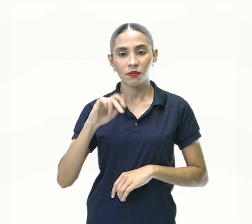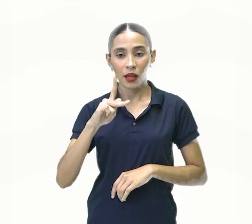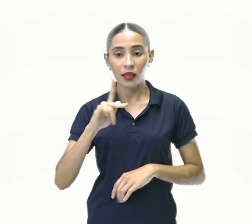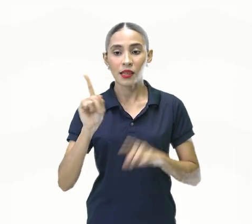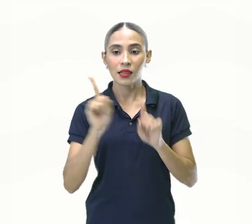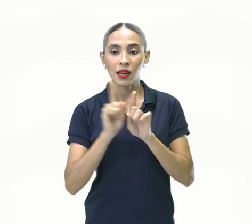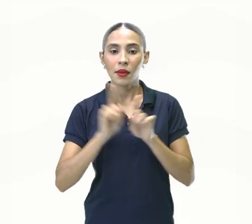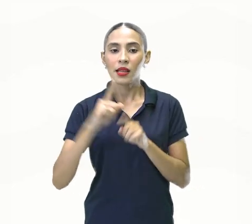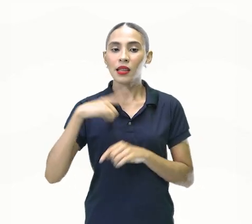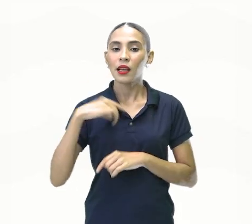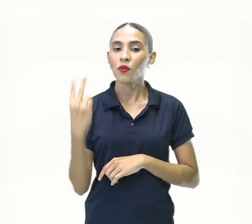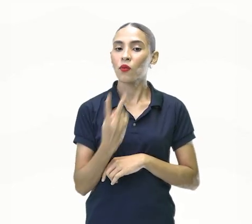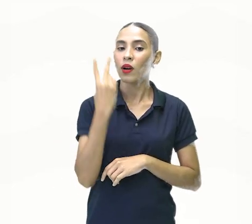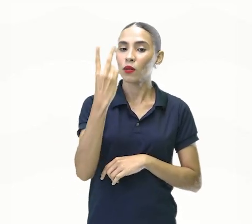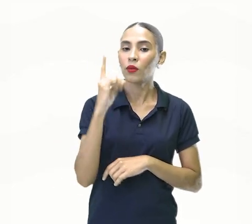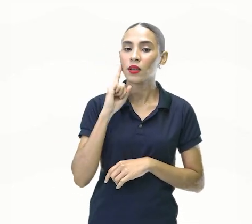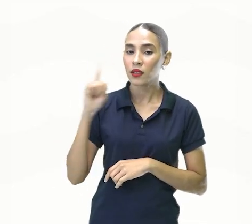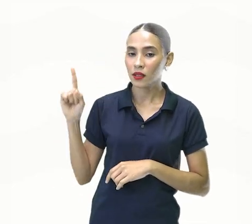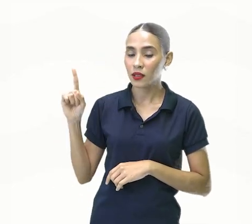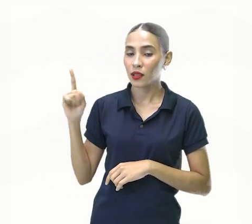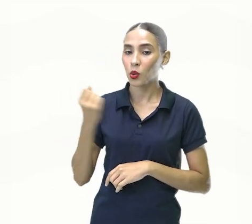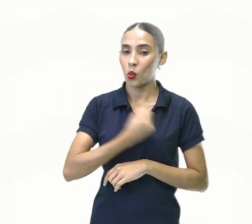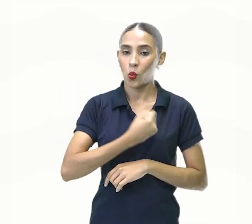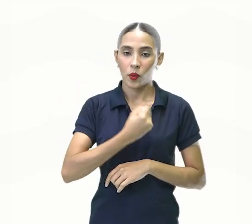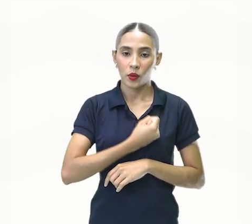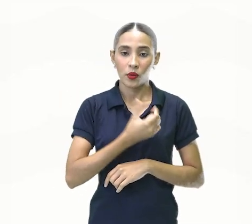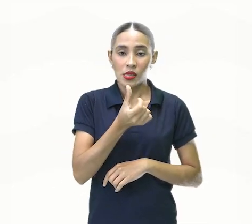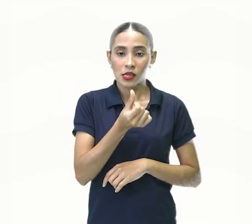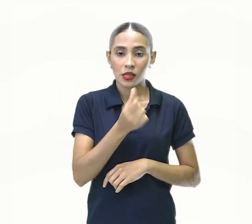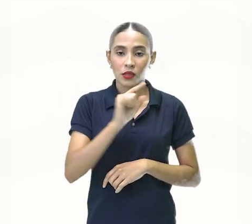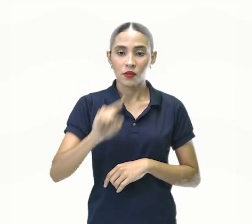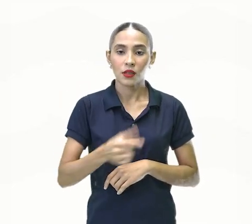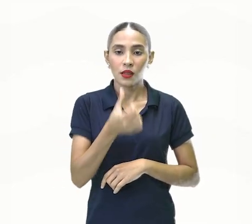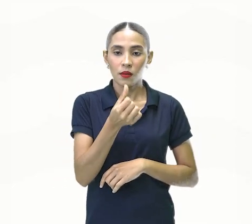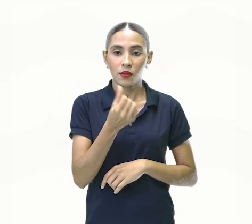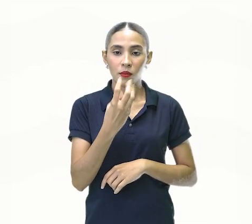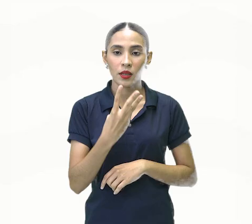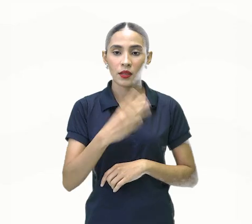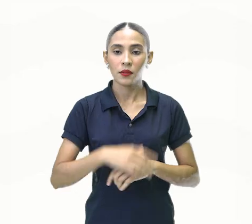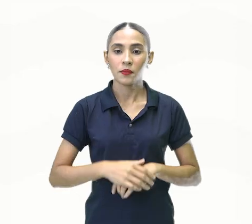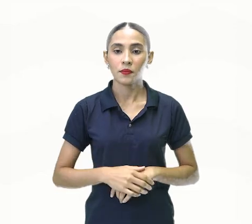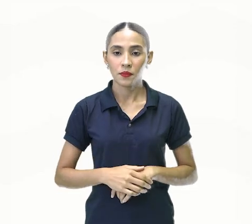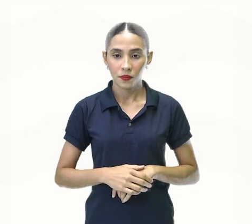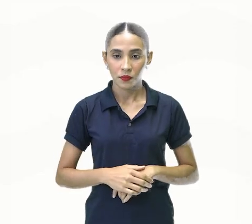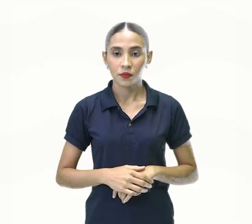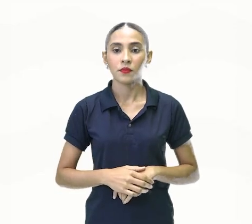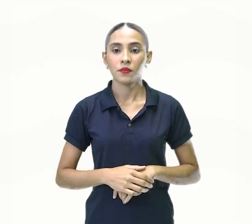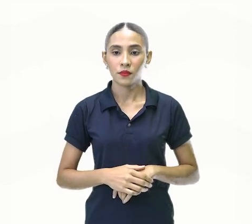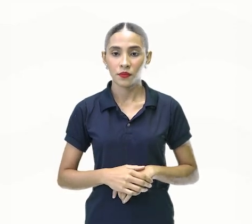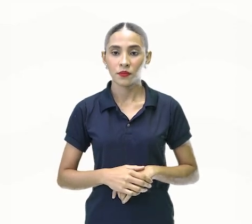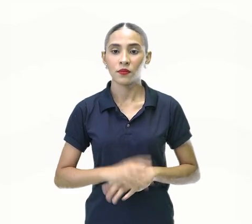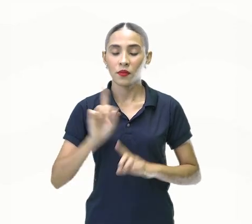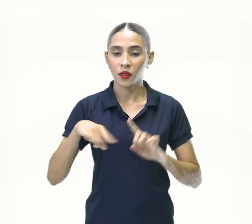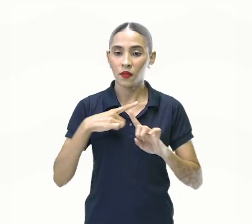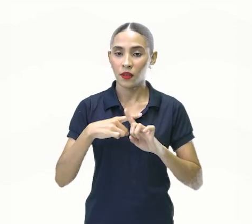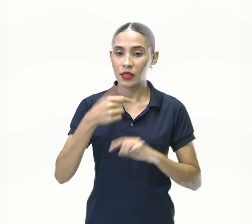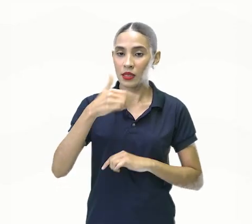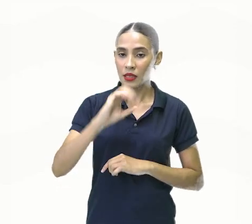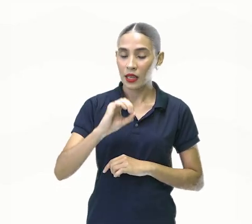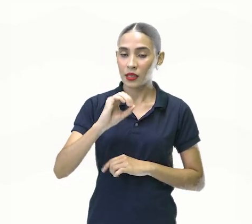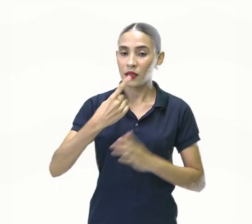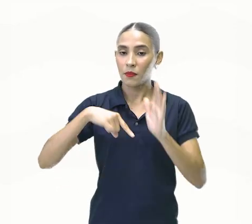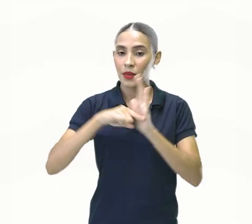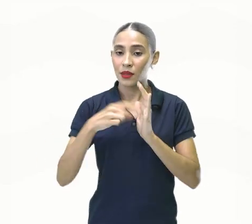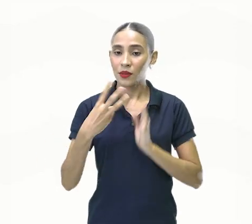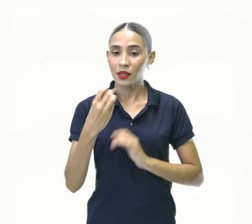este valor numérico, 6,66 vezes 10 elevado